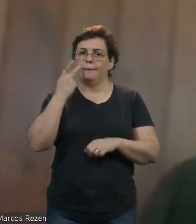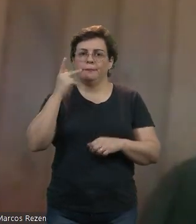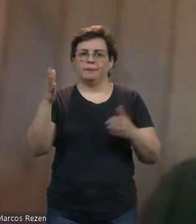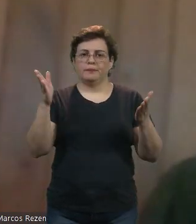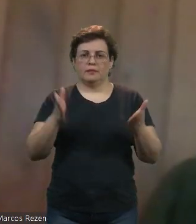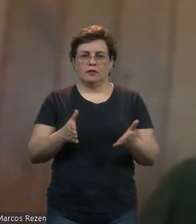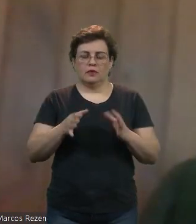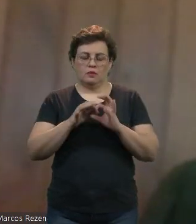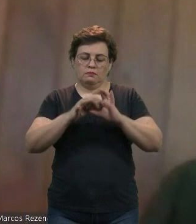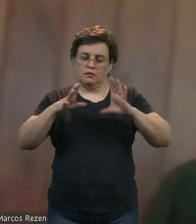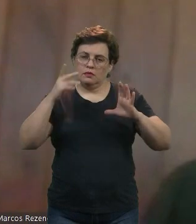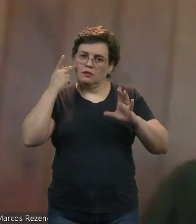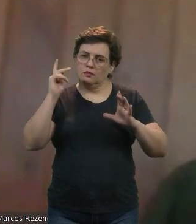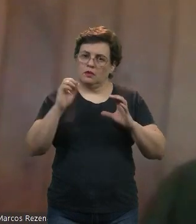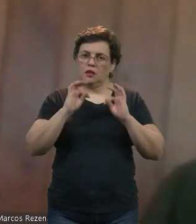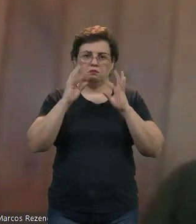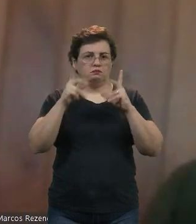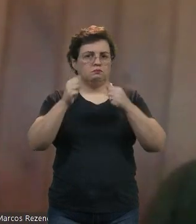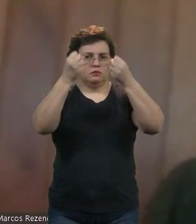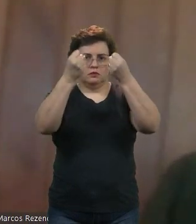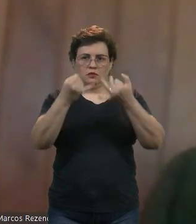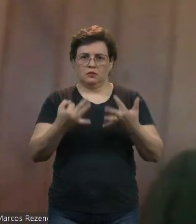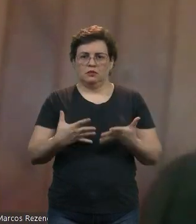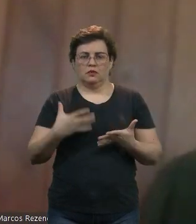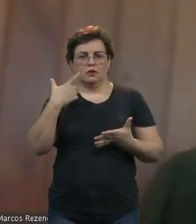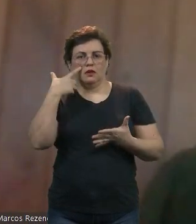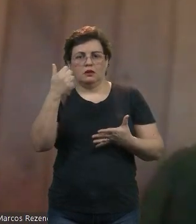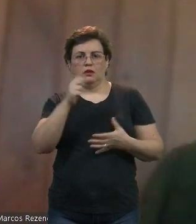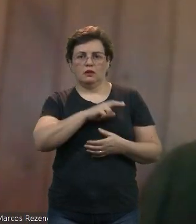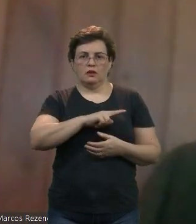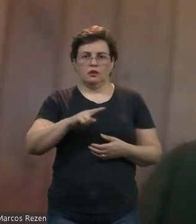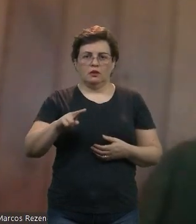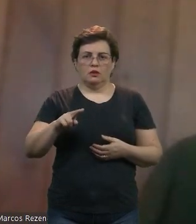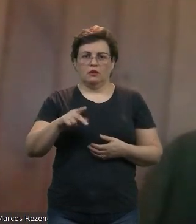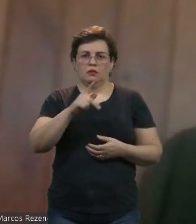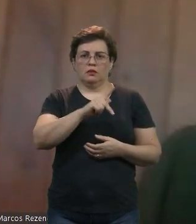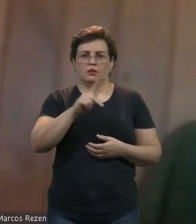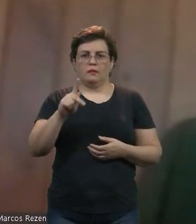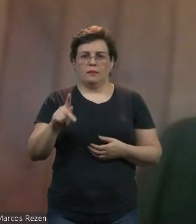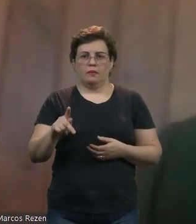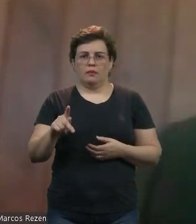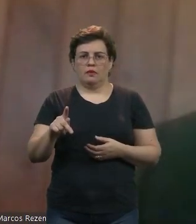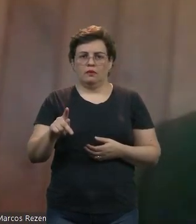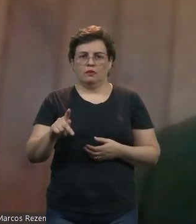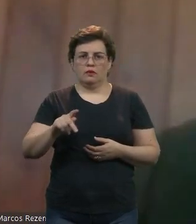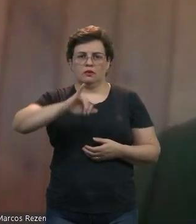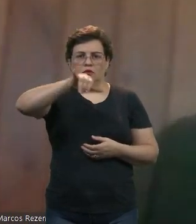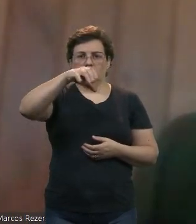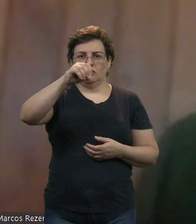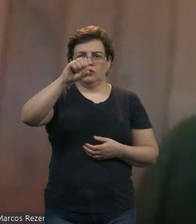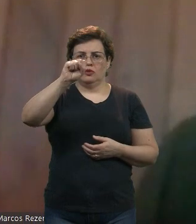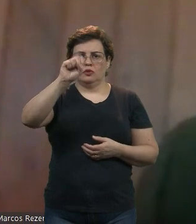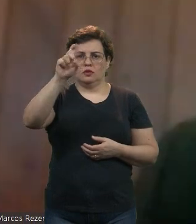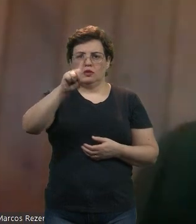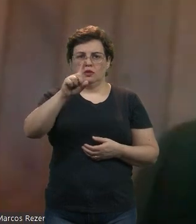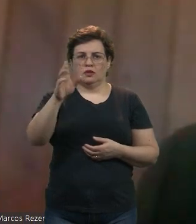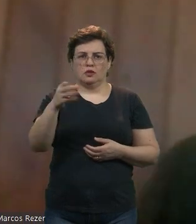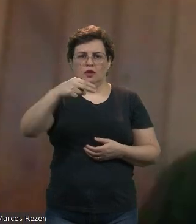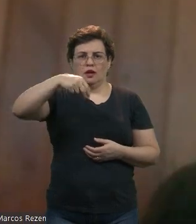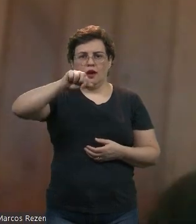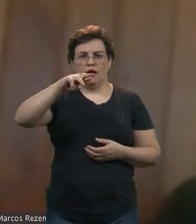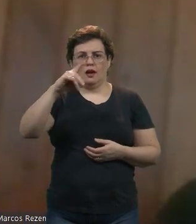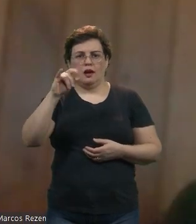para qualquer esclarecimento, atenciosamente, professor José Carlos Nardi, presidente.